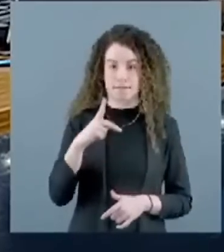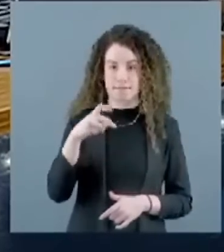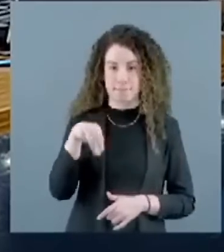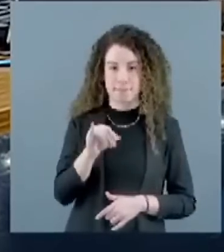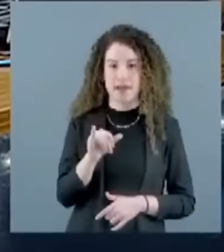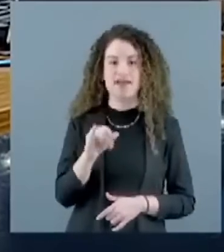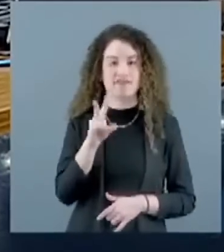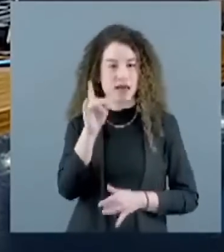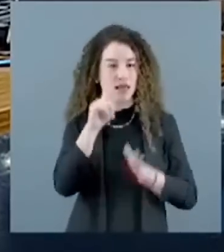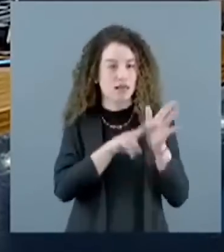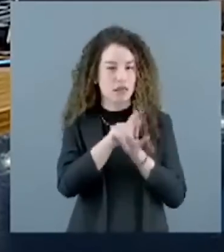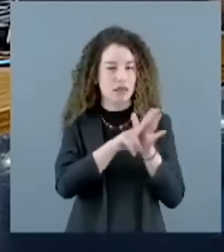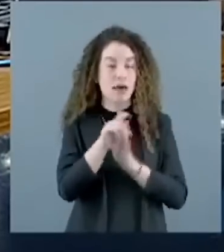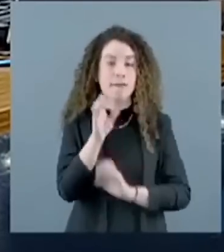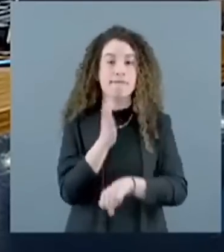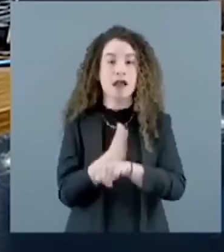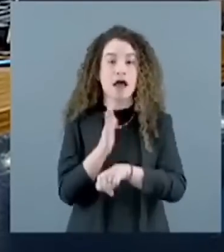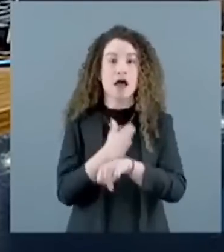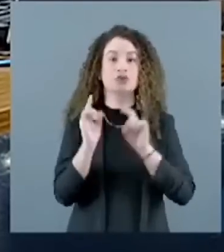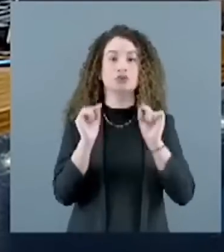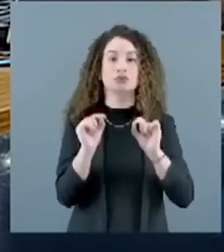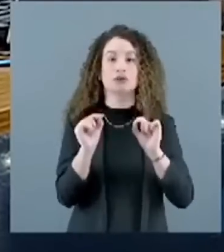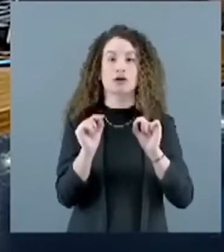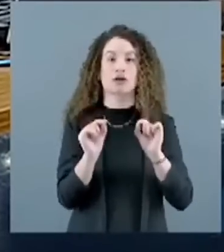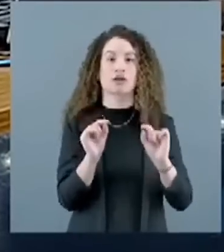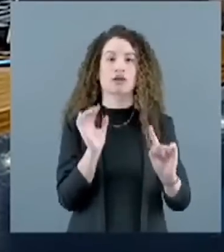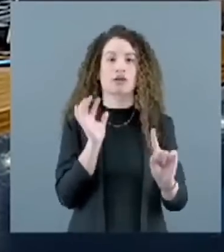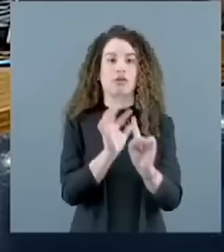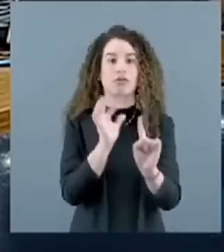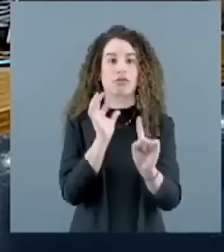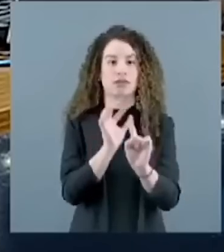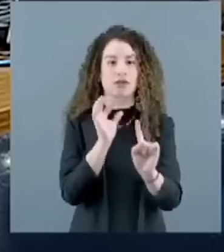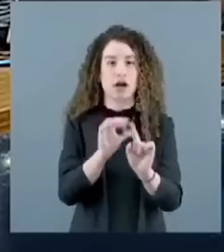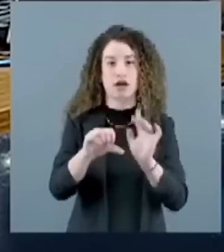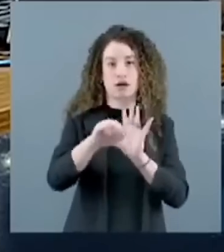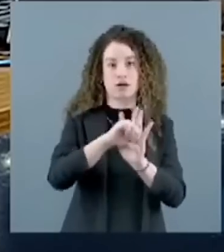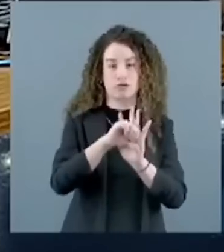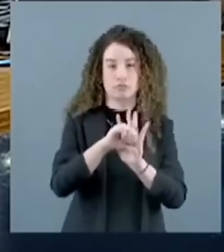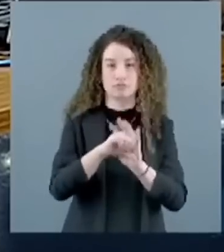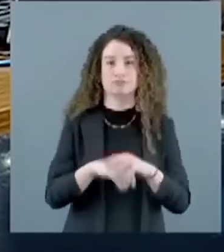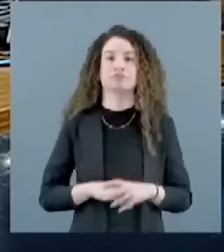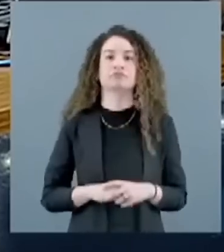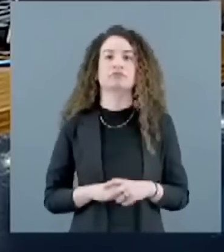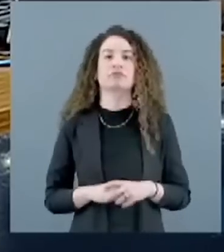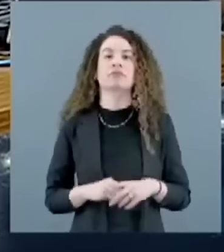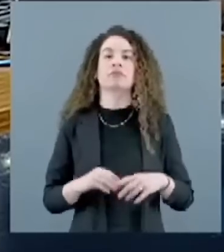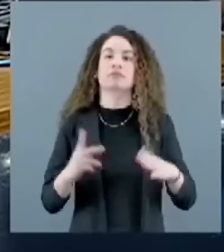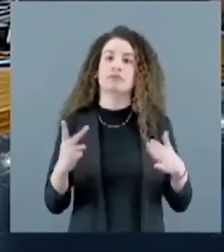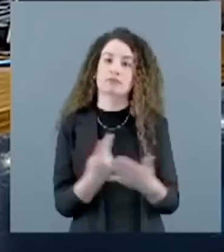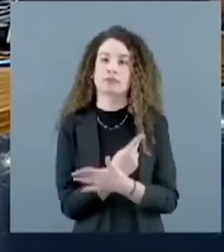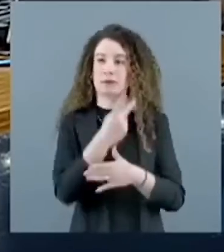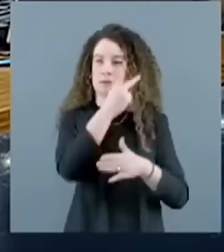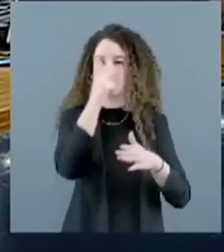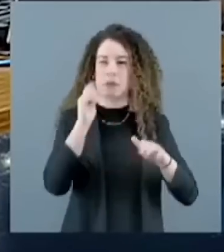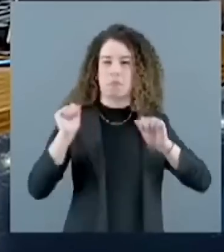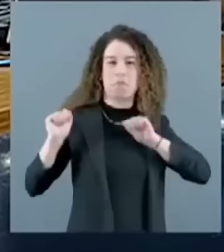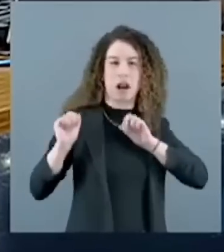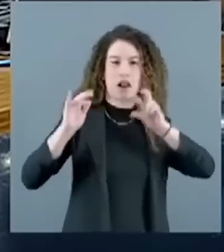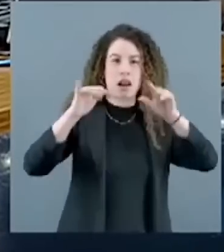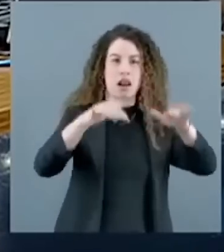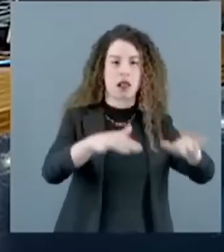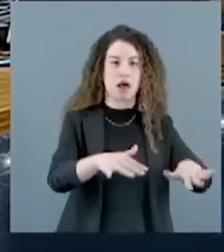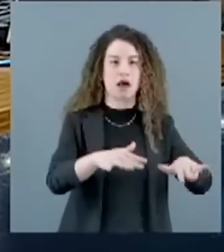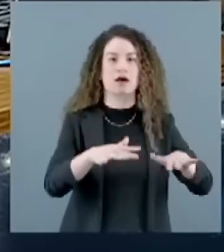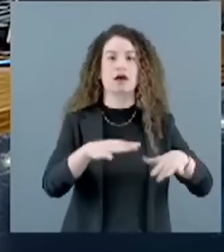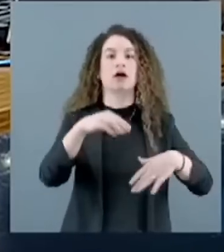apurar, está apurando a prática de incitação aos atos criminosos que resultaram na invasão dos prédios do Palácio do Planalto,